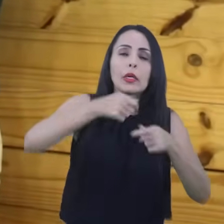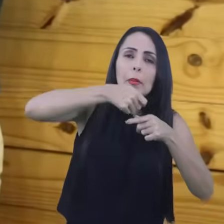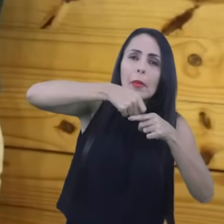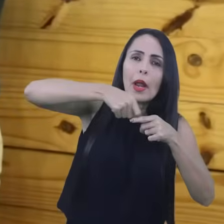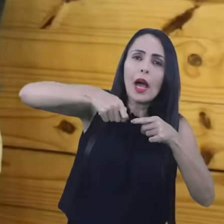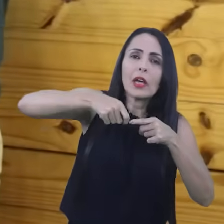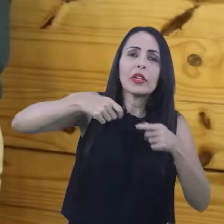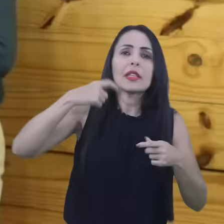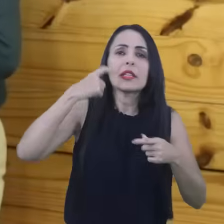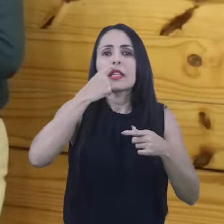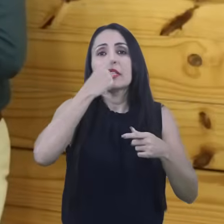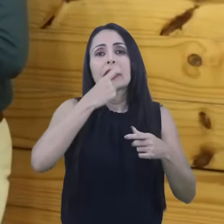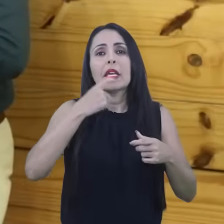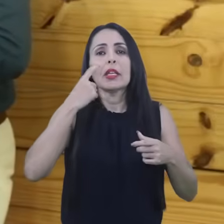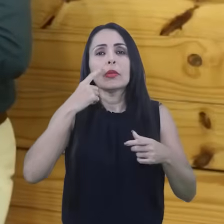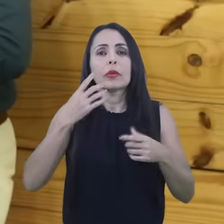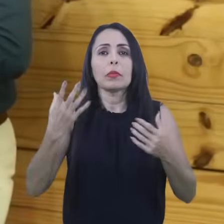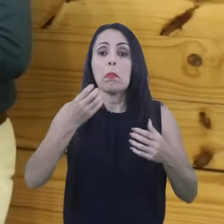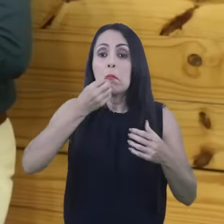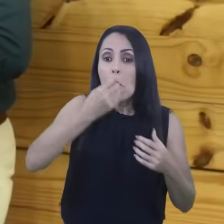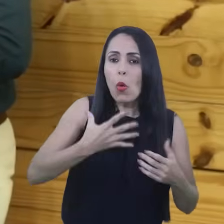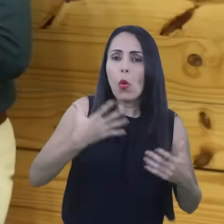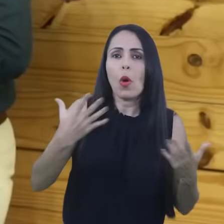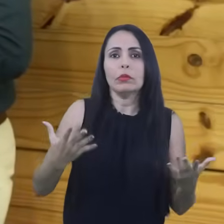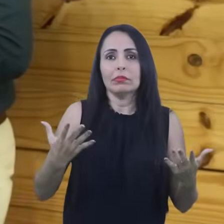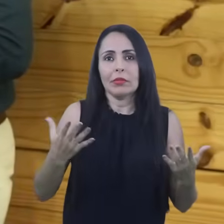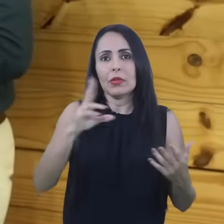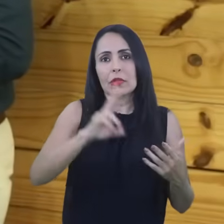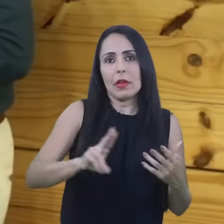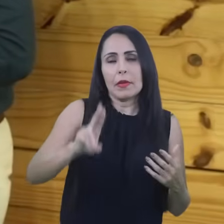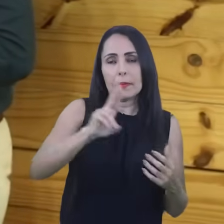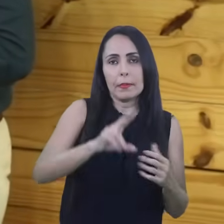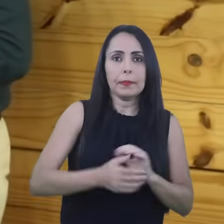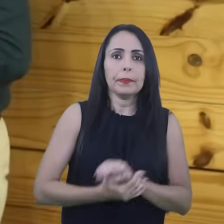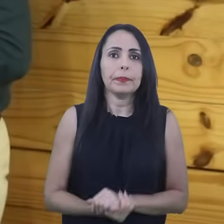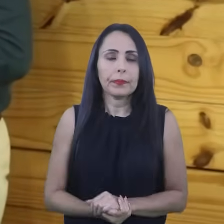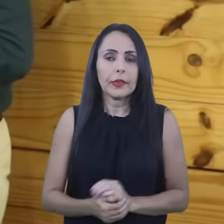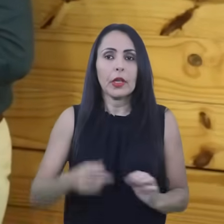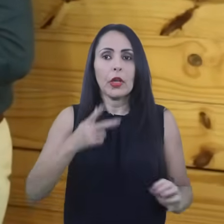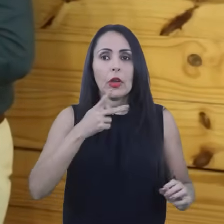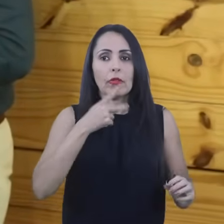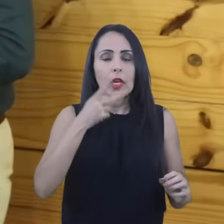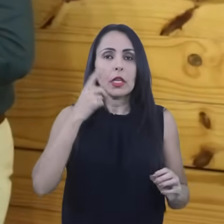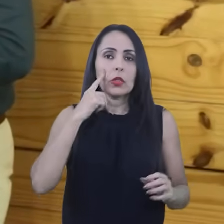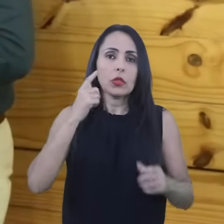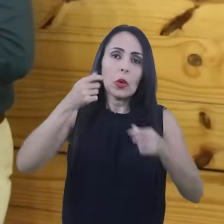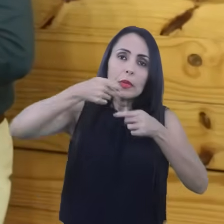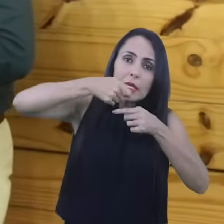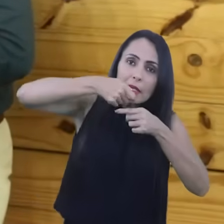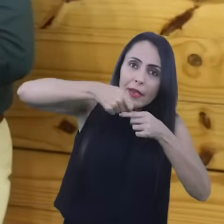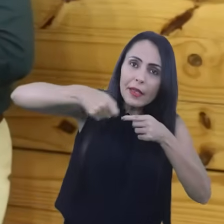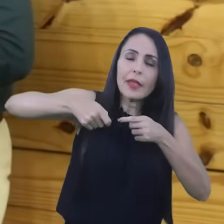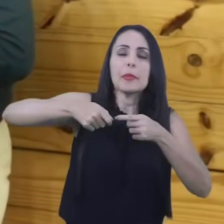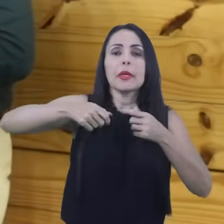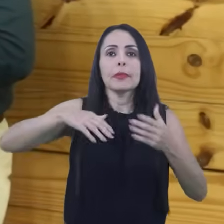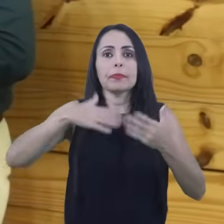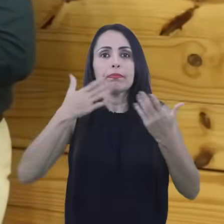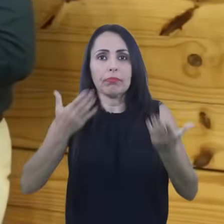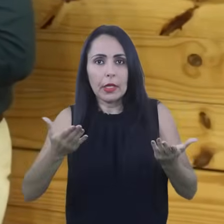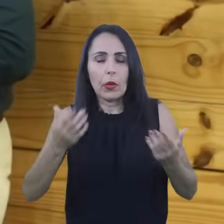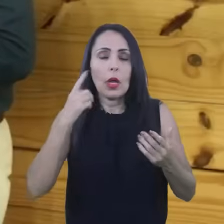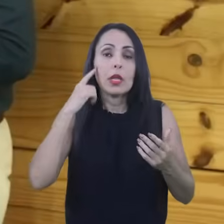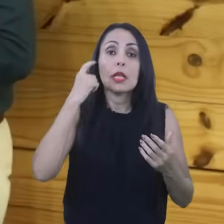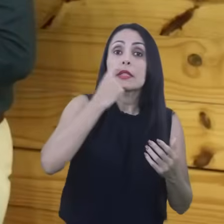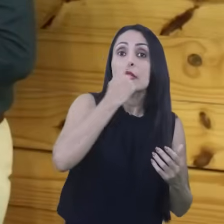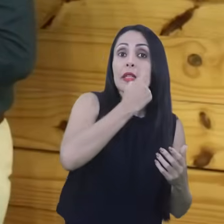dental ideal para ser utilizado? Vamos lá. Falando um pouquinho agora sobre creme dental, né? Um creme dental, para ele